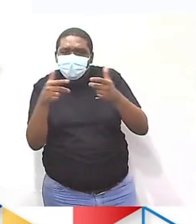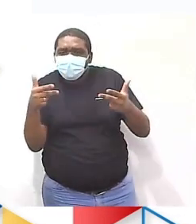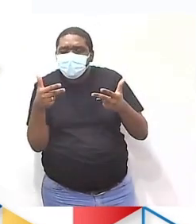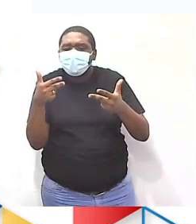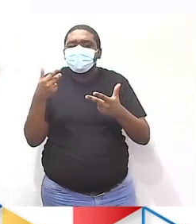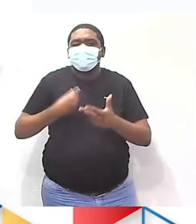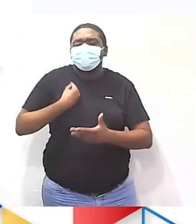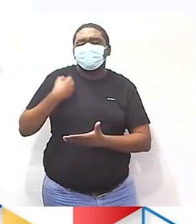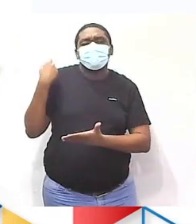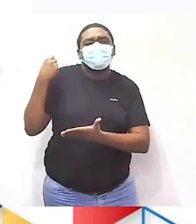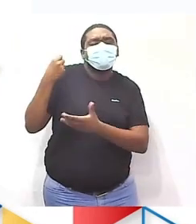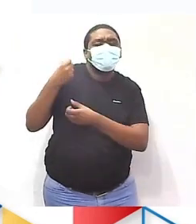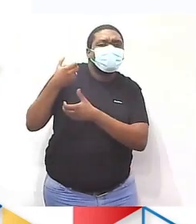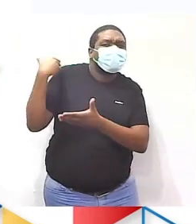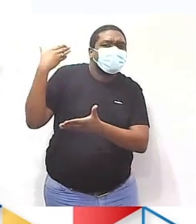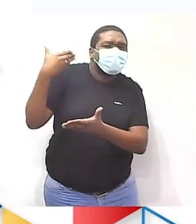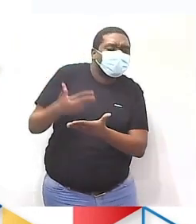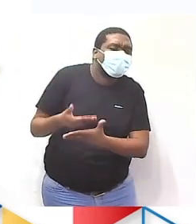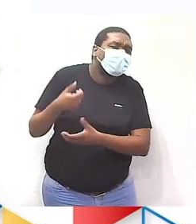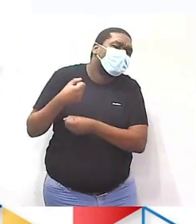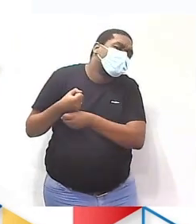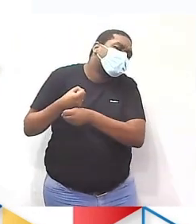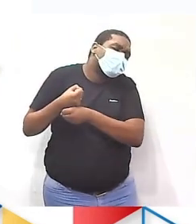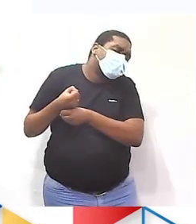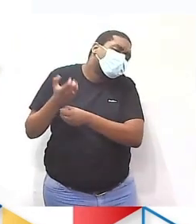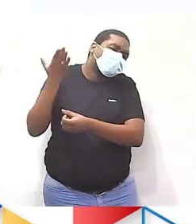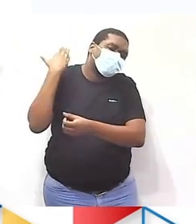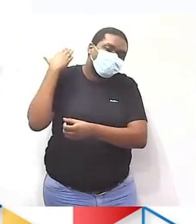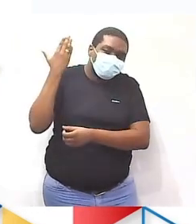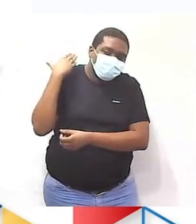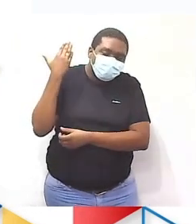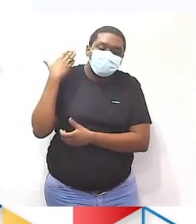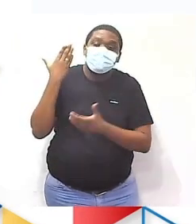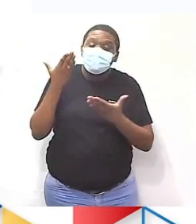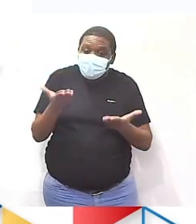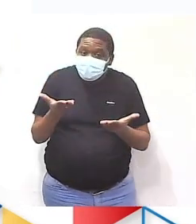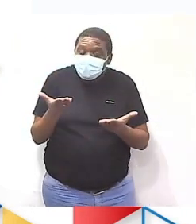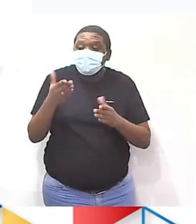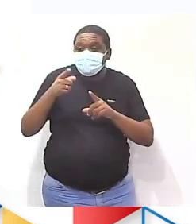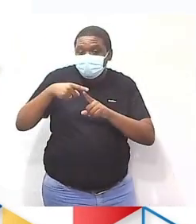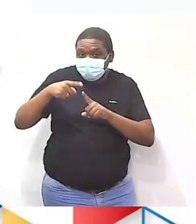há milhares e há milhares, milhões de anos atrás, e que esses